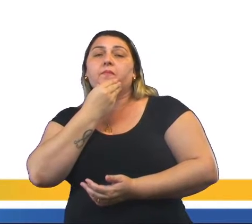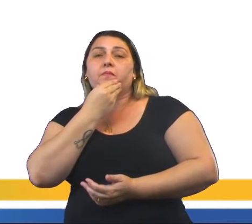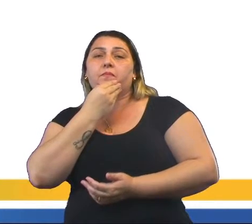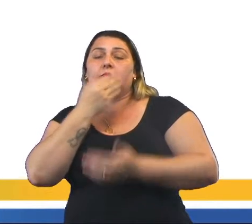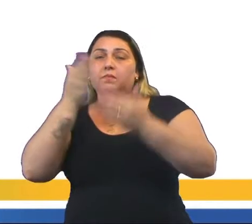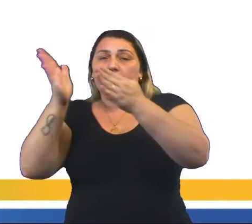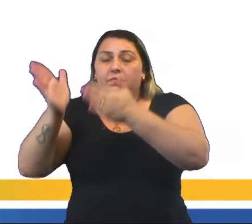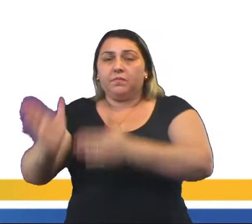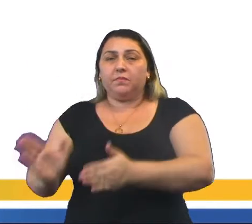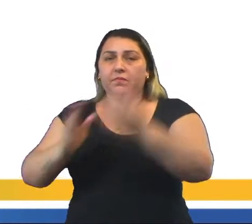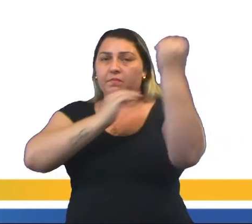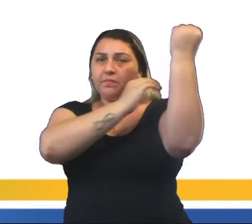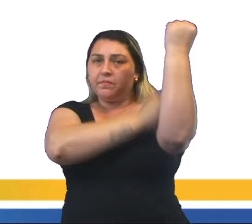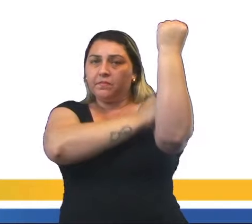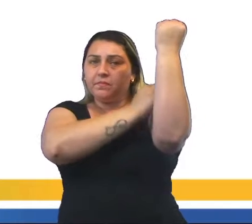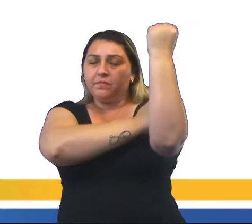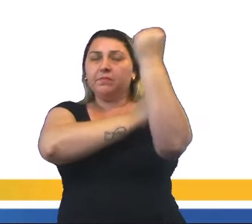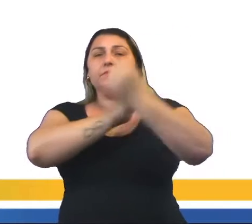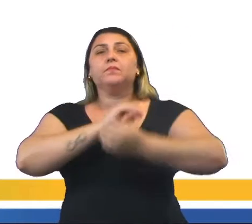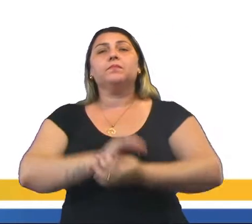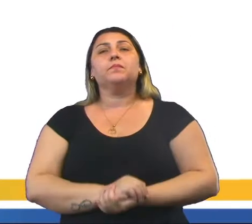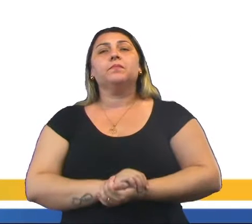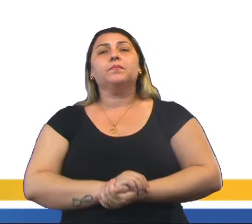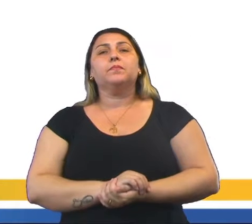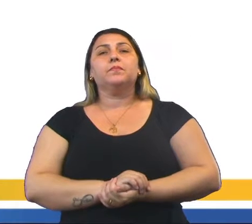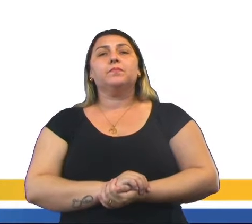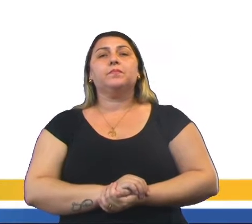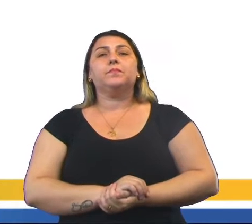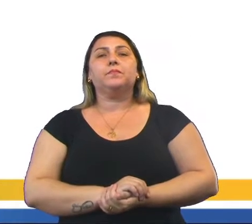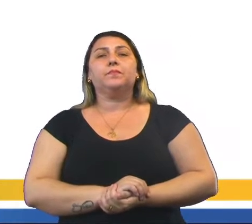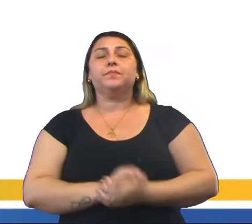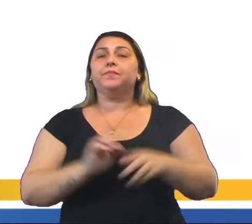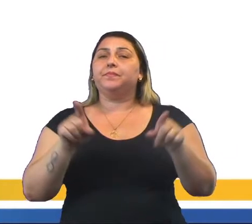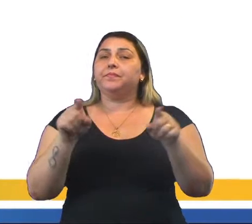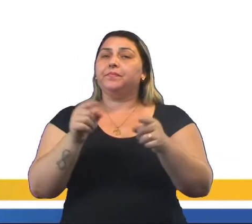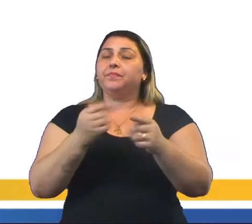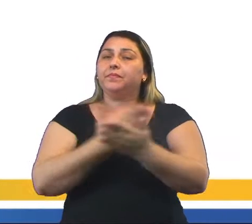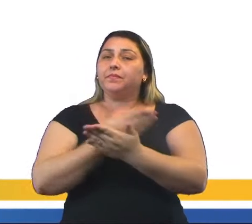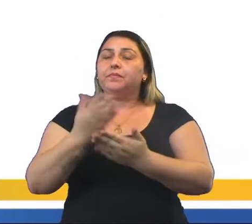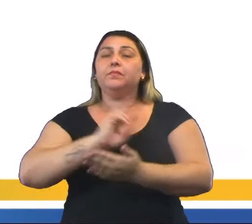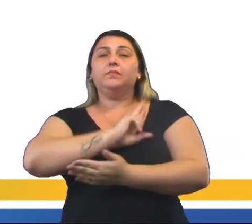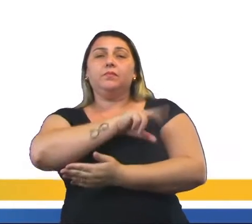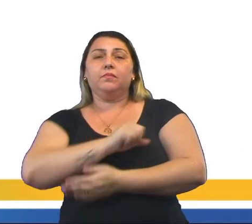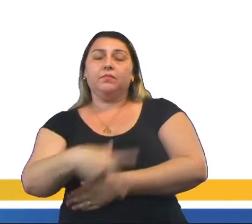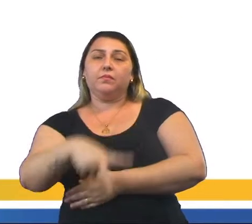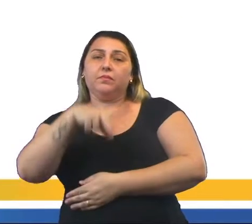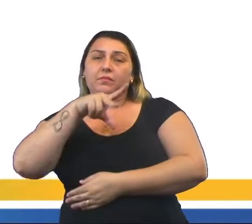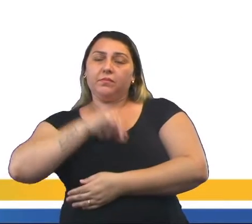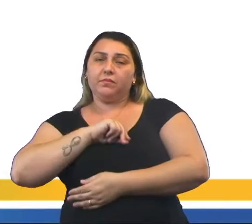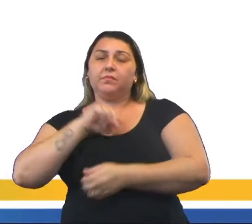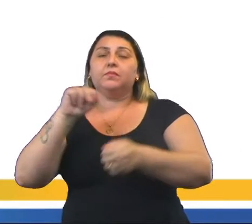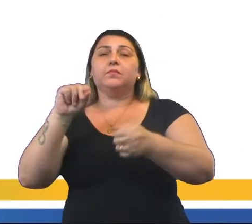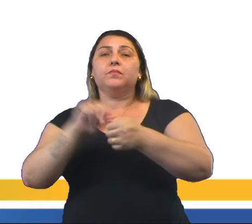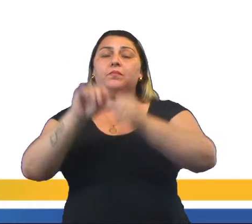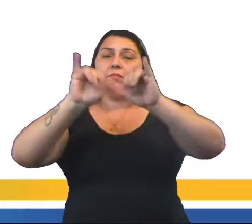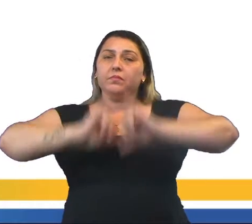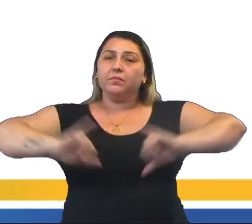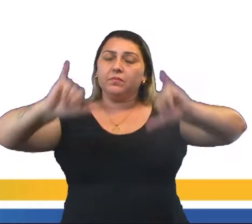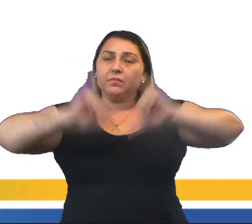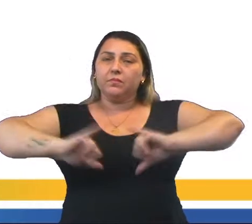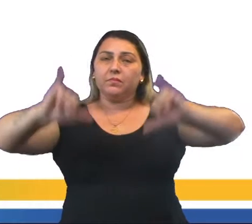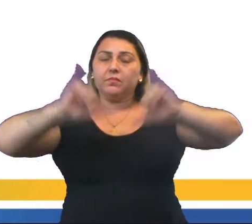honestos, fortes, e assim vai. Então, o início do romantismo em Portugal é marcado com a publicação de A